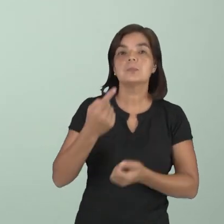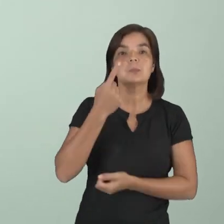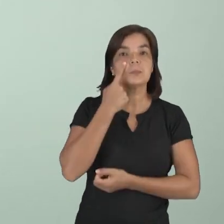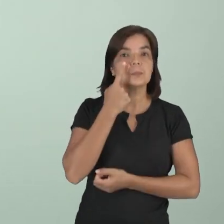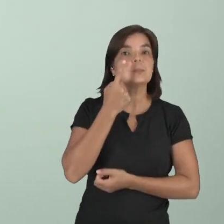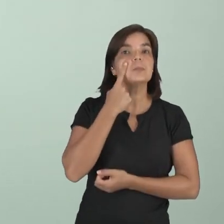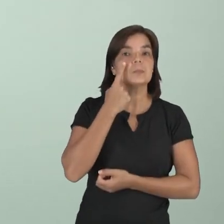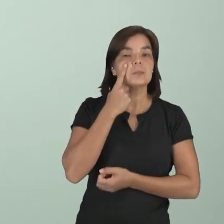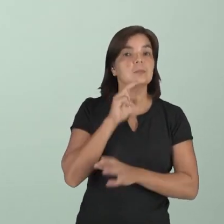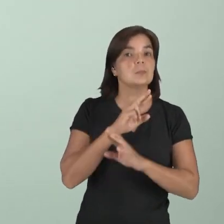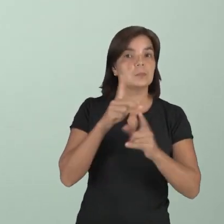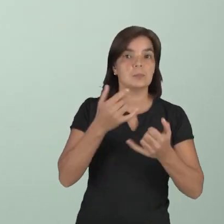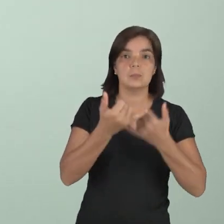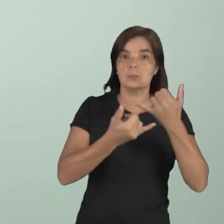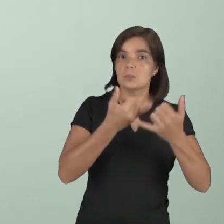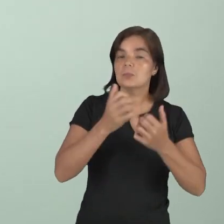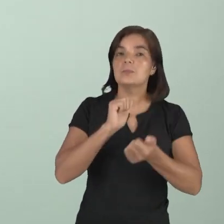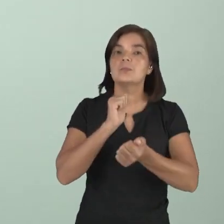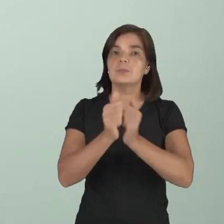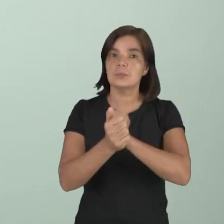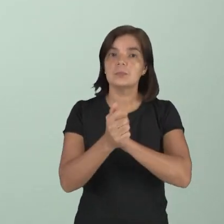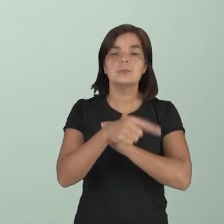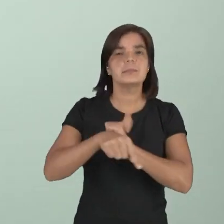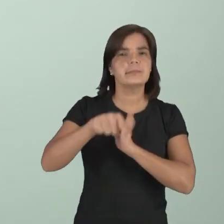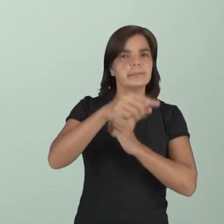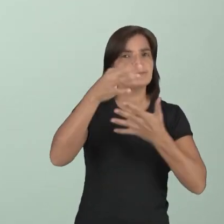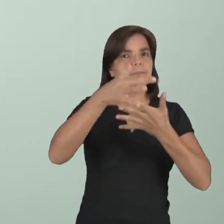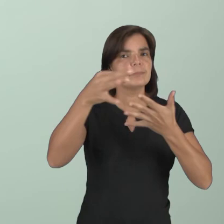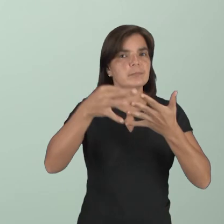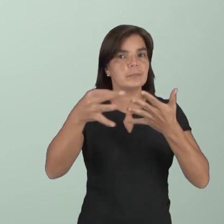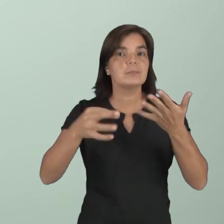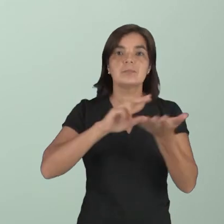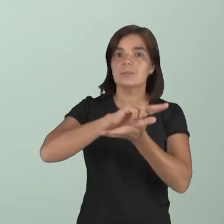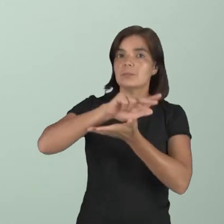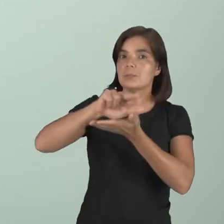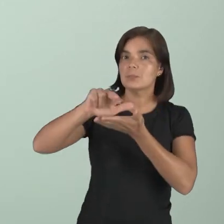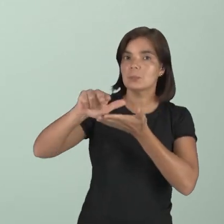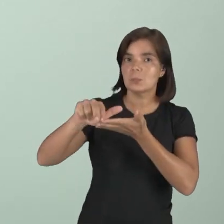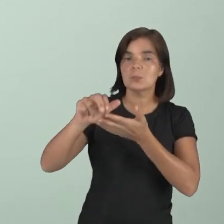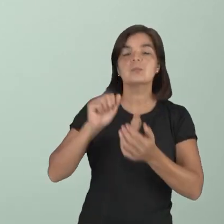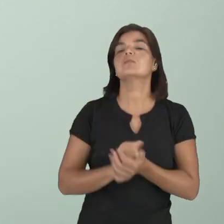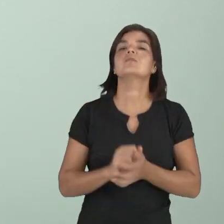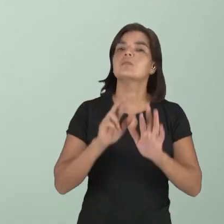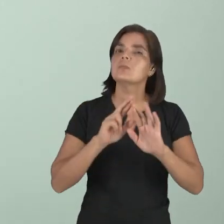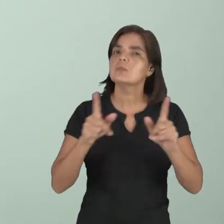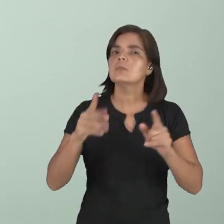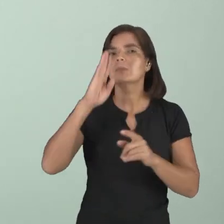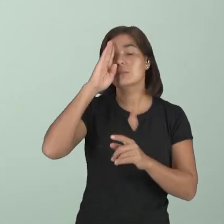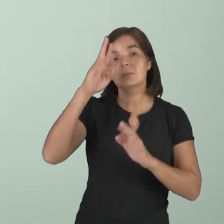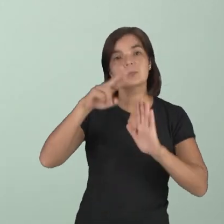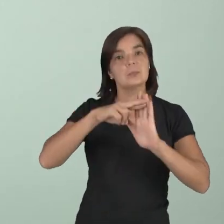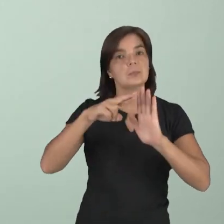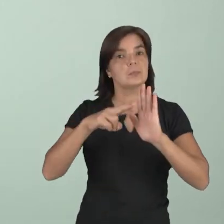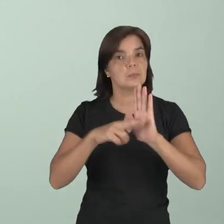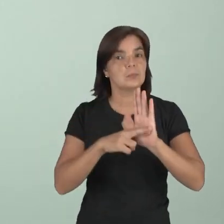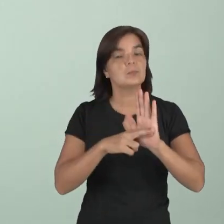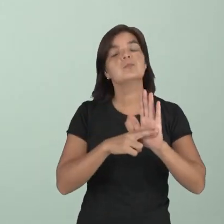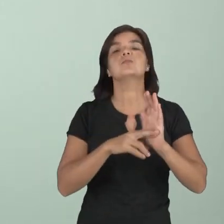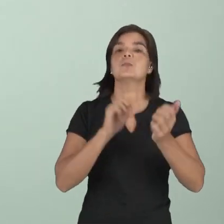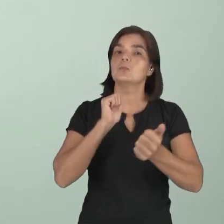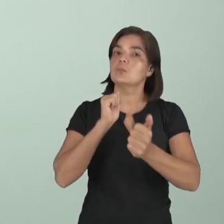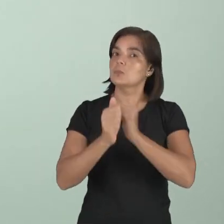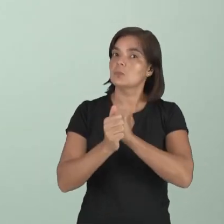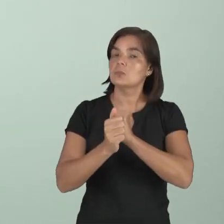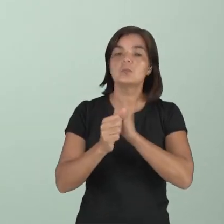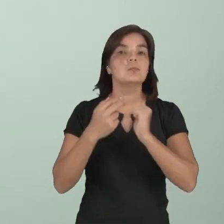podemos identificar as diferenças de jogo e esporte, suas classificações e diversidade, né? A principal diferença são as regras, que no esporte não